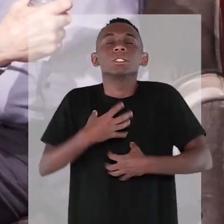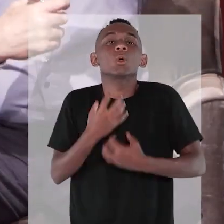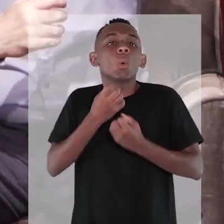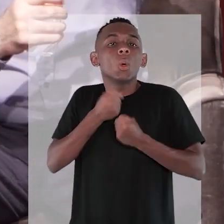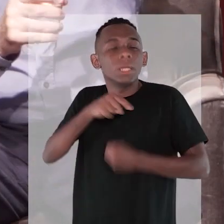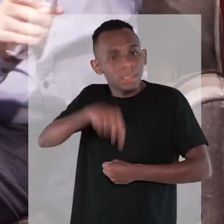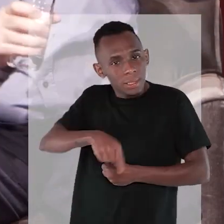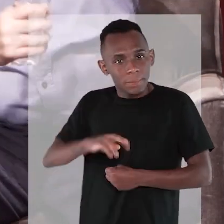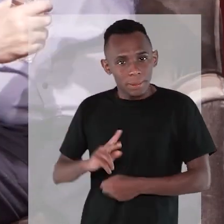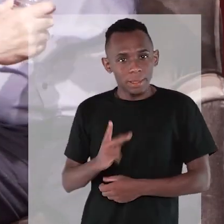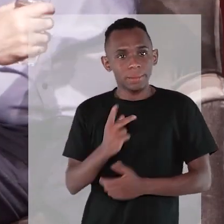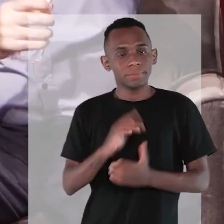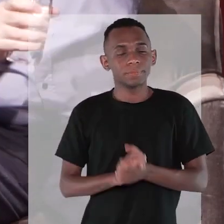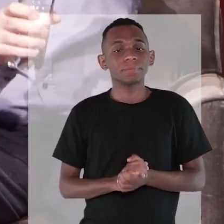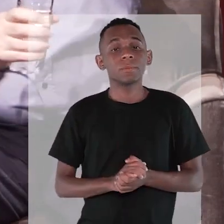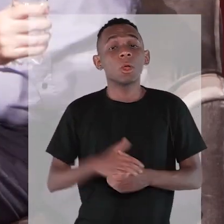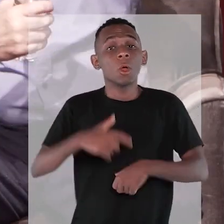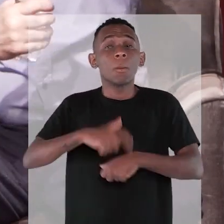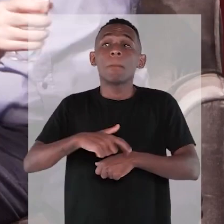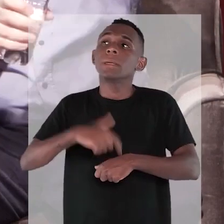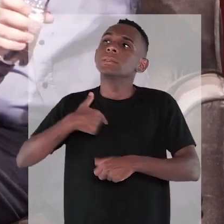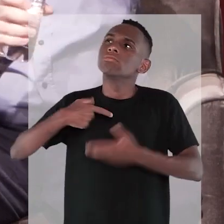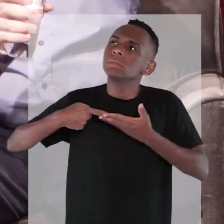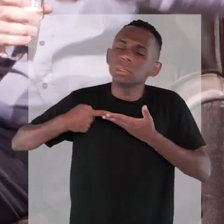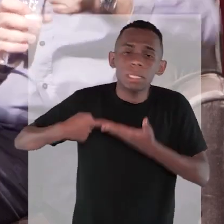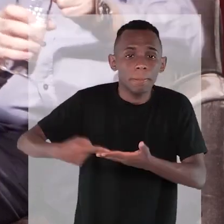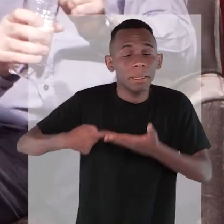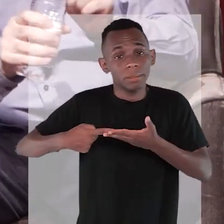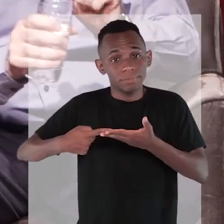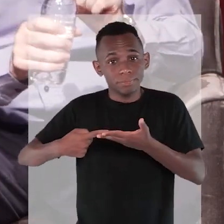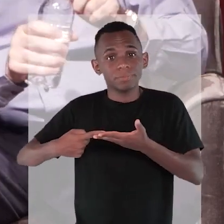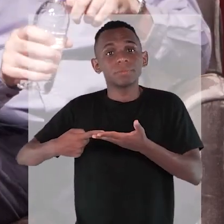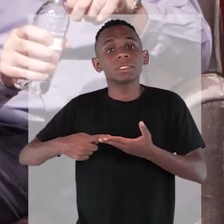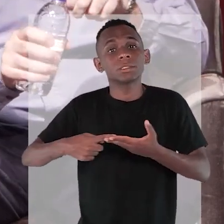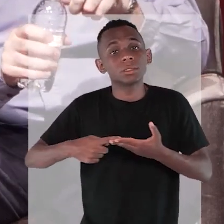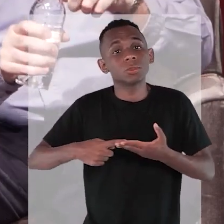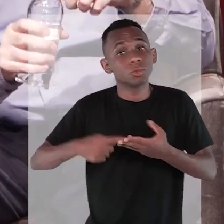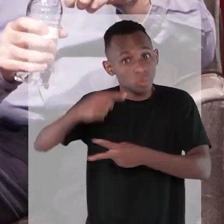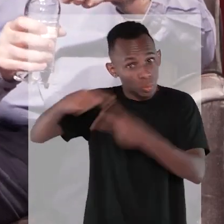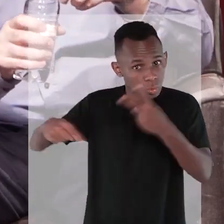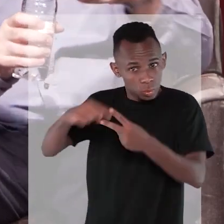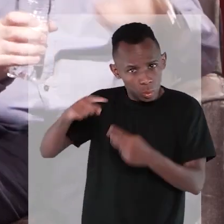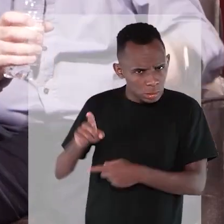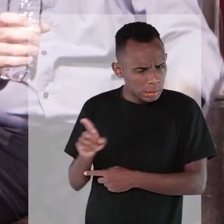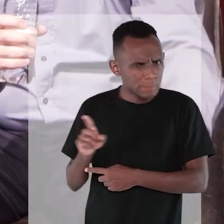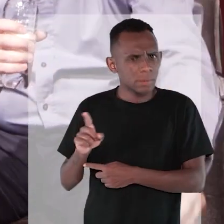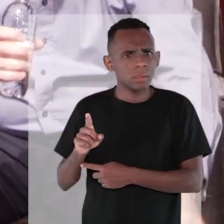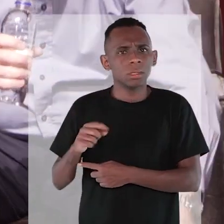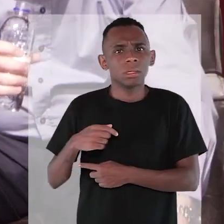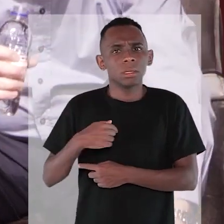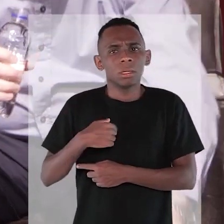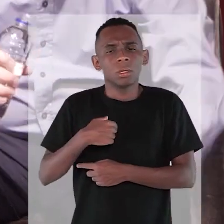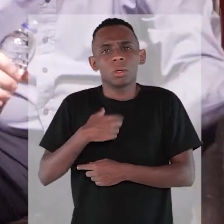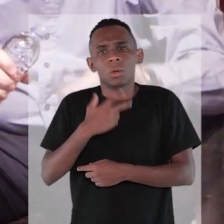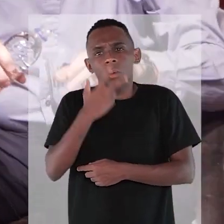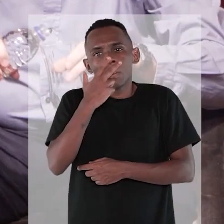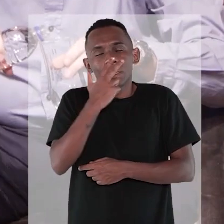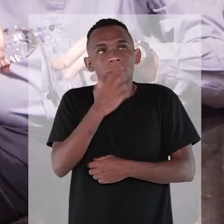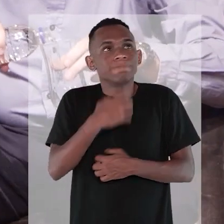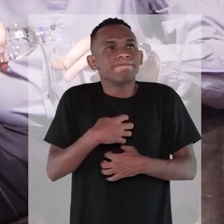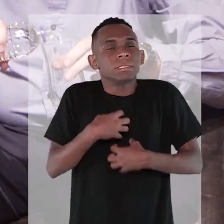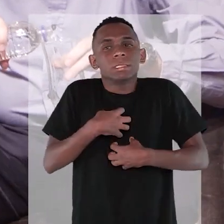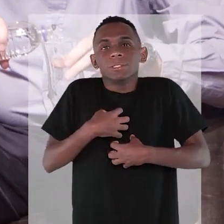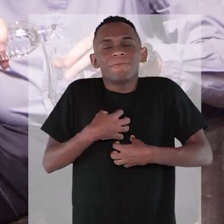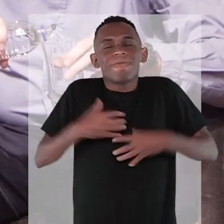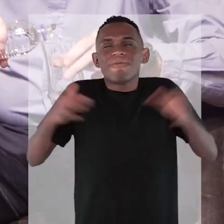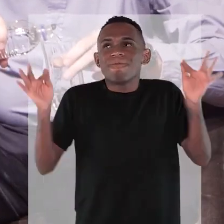é enfim, quando eu recebi esse convite do Newton e da Heloísa, eu fiquei, né, feito um pinto no lixo, assim, fiquei feliz da